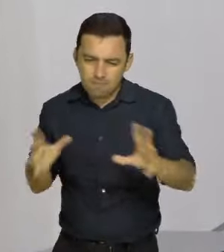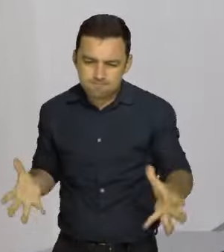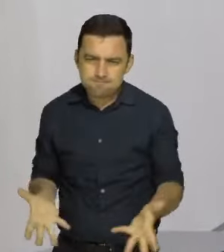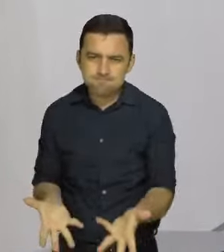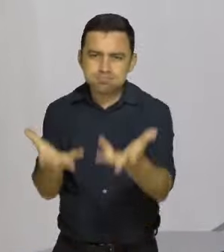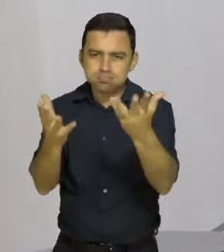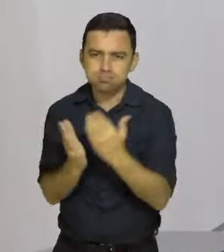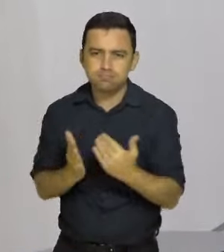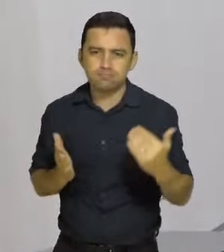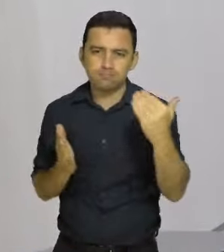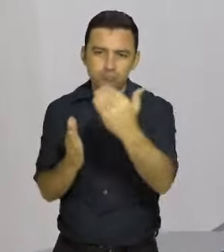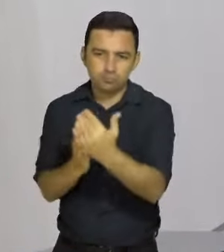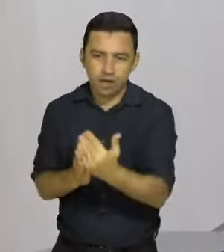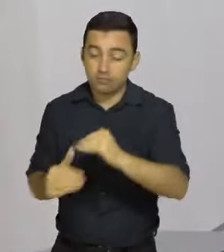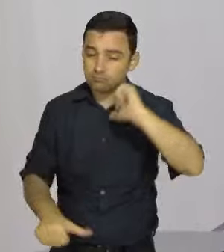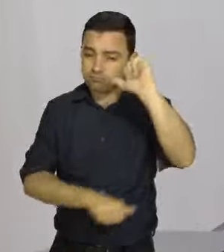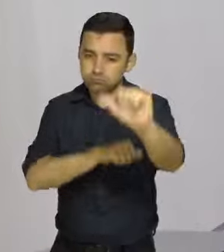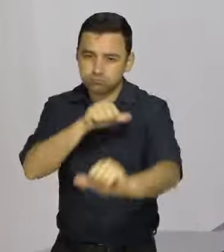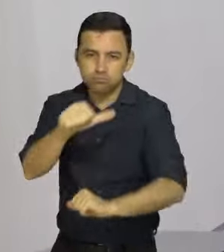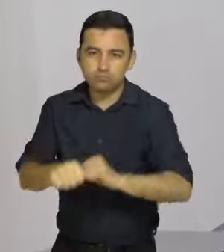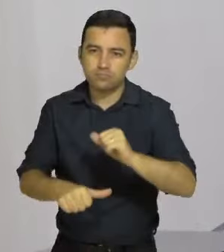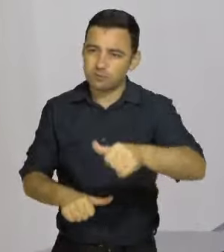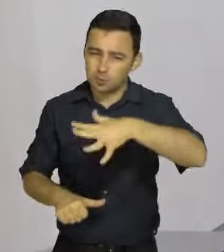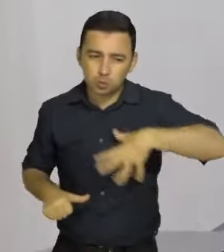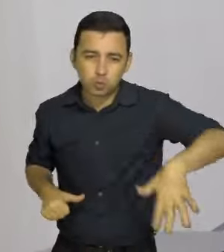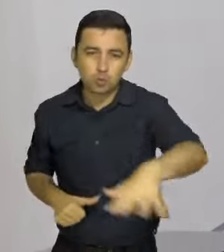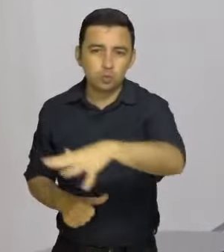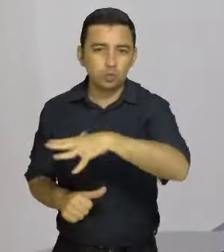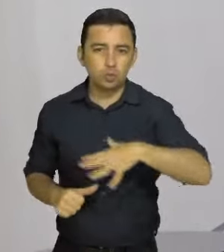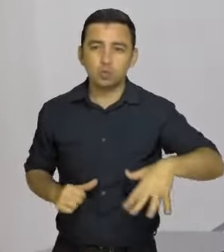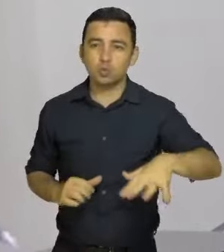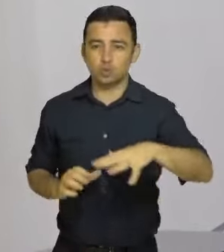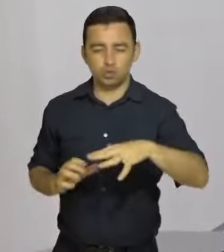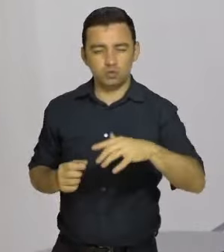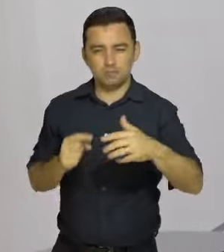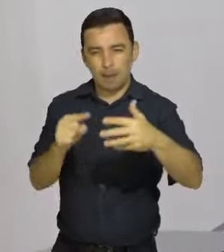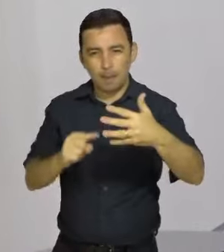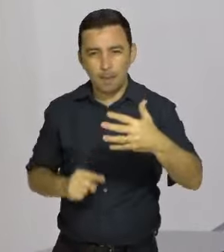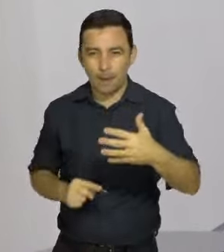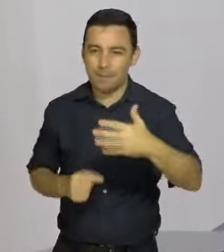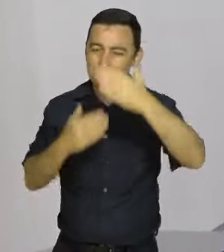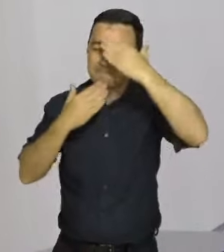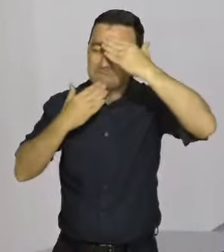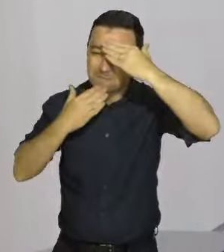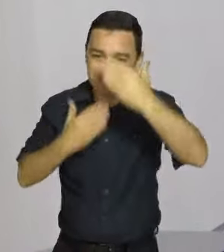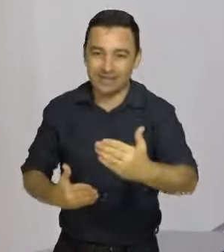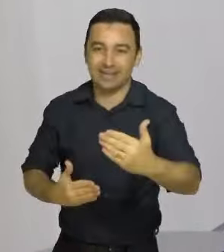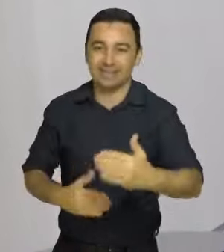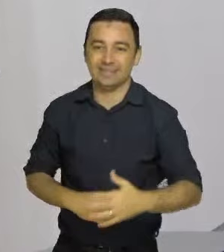engrandecedora e transformadora em todos os seus aspectos. Muito obrigada.